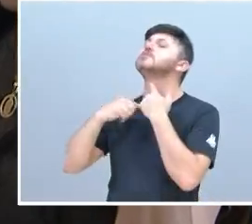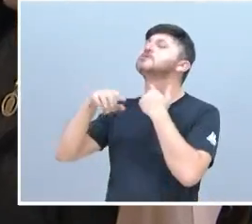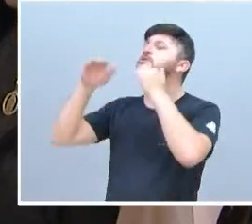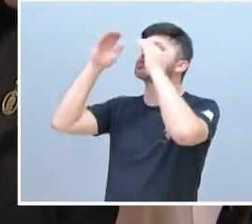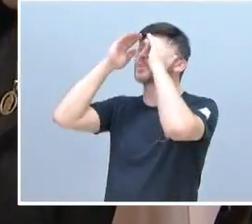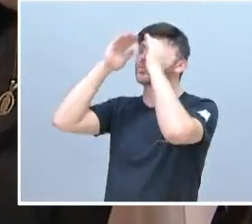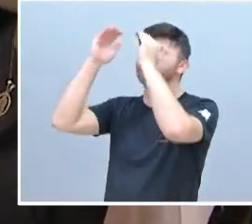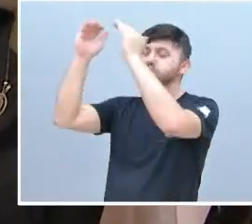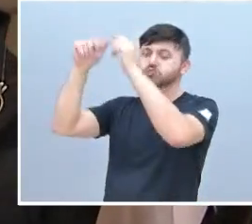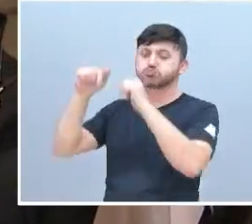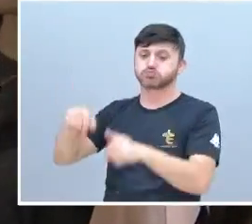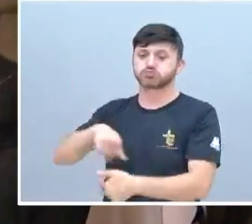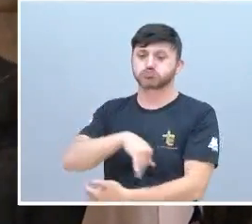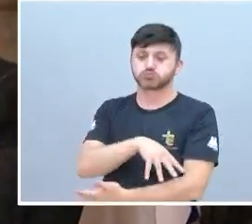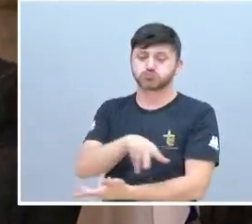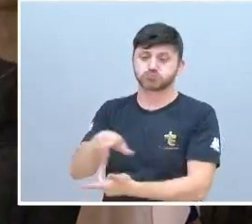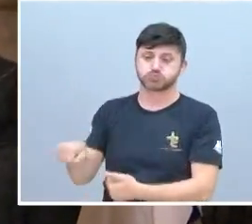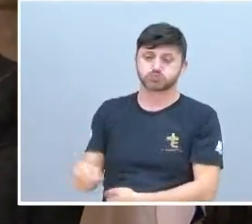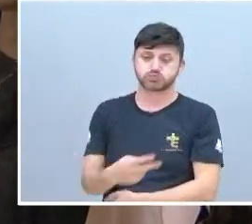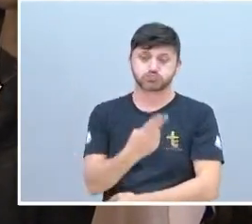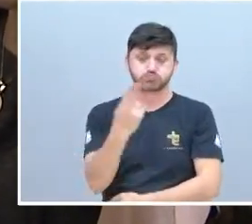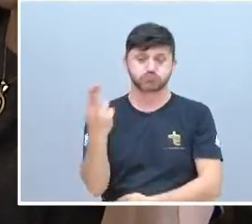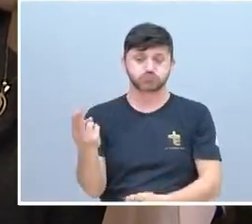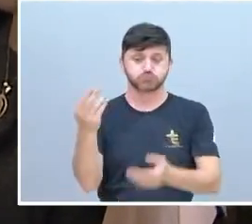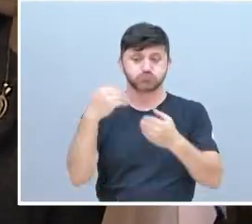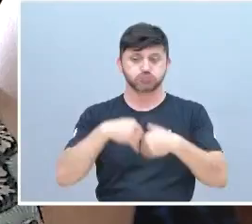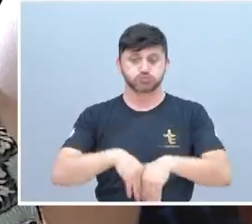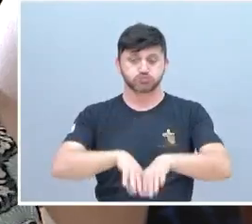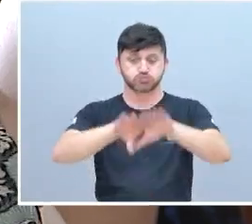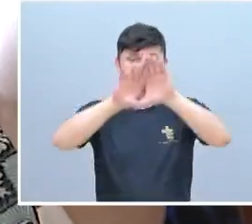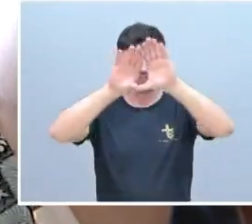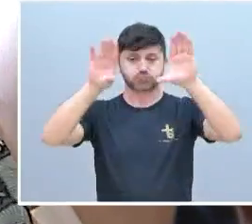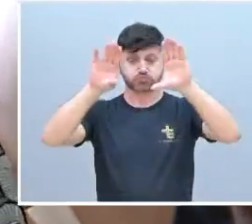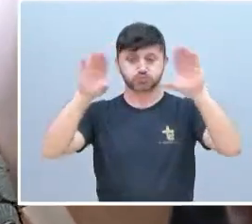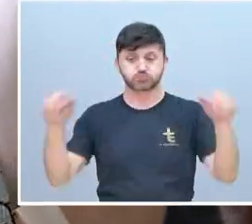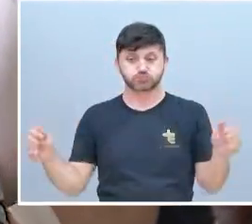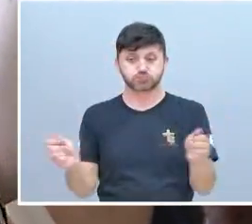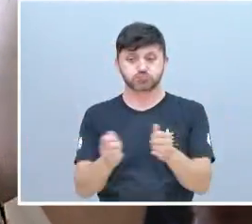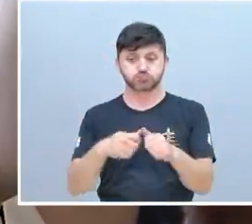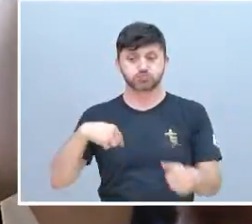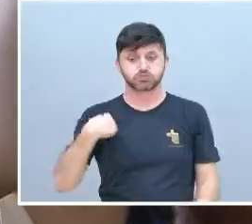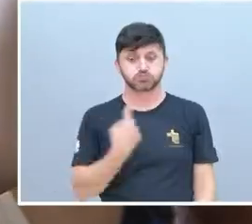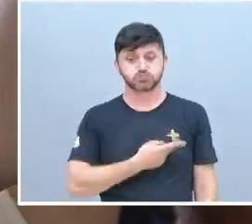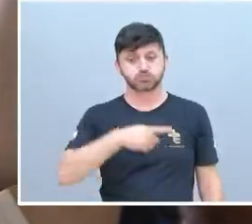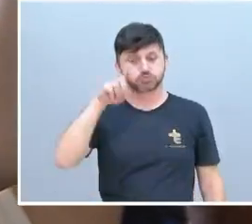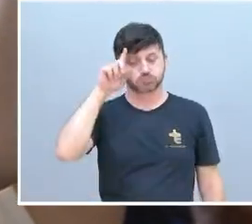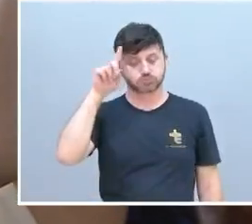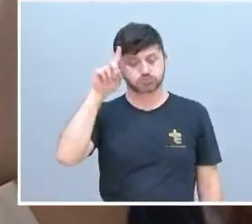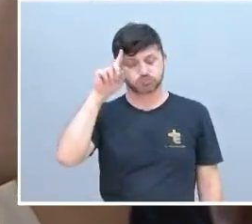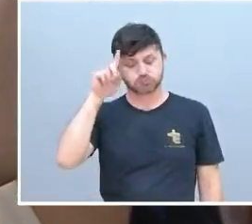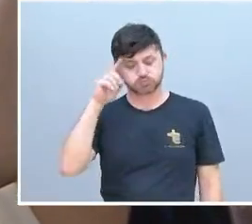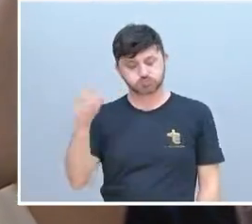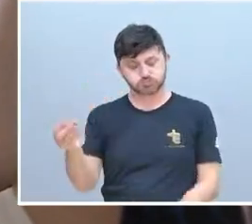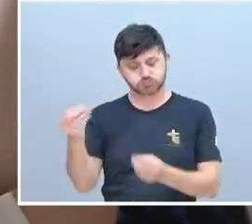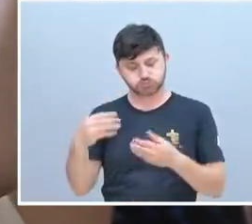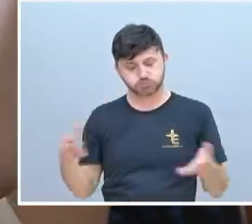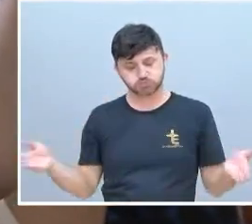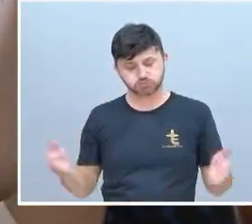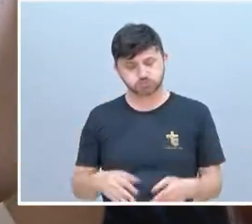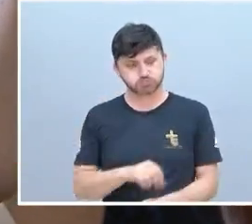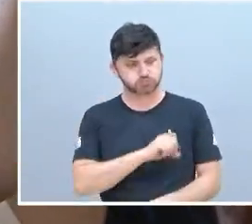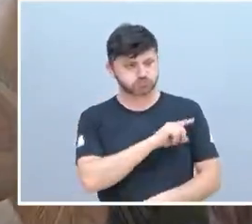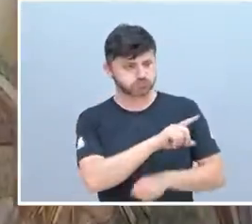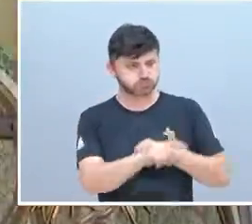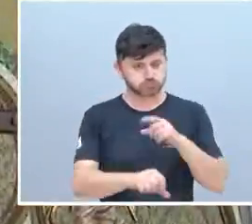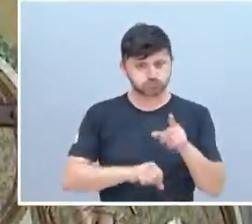reino. Seja feita a vossa vontade, assim na terra como no céu. O pão nosso de cada dia nos dai